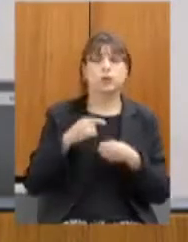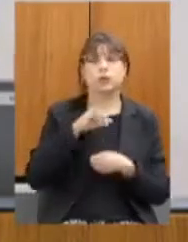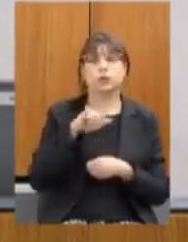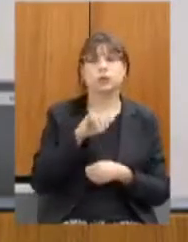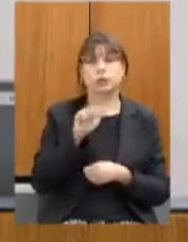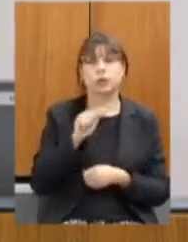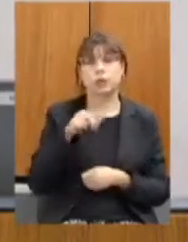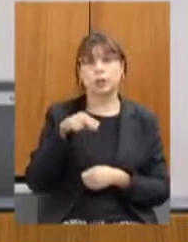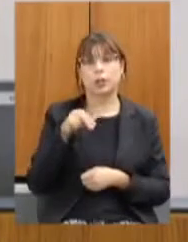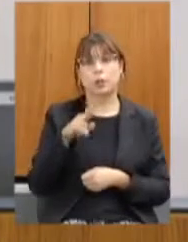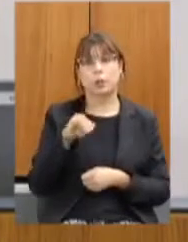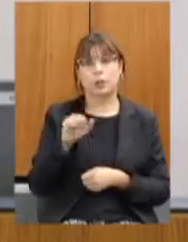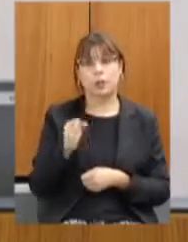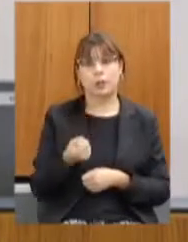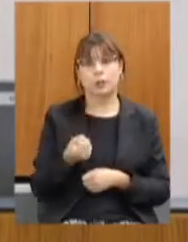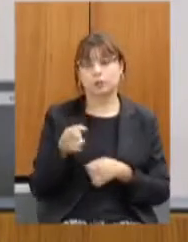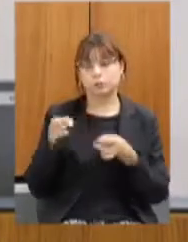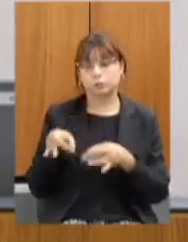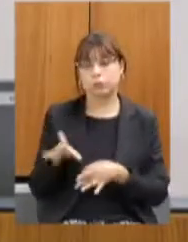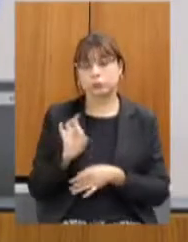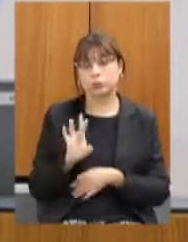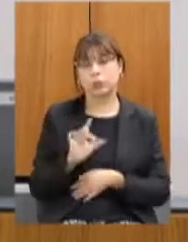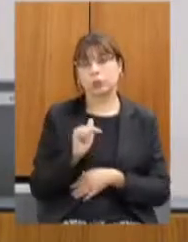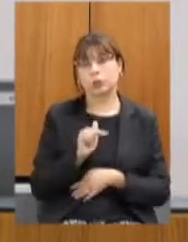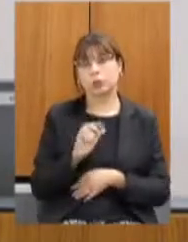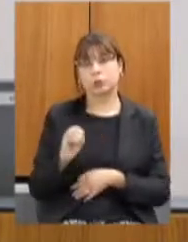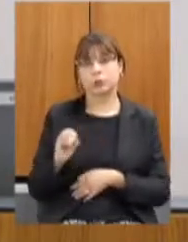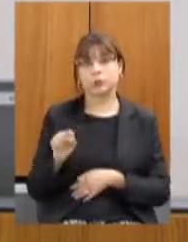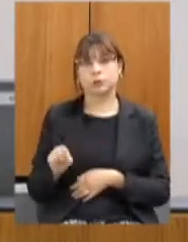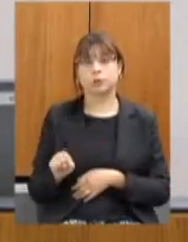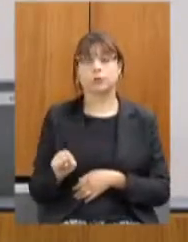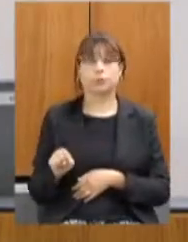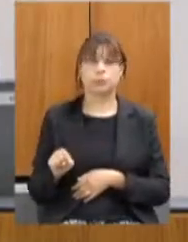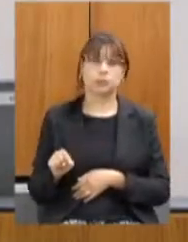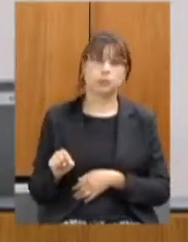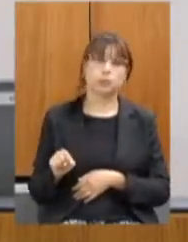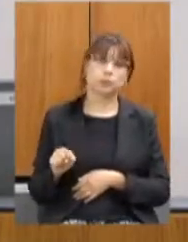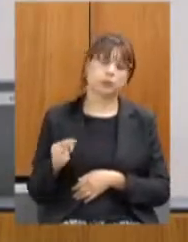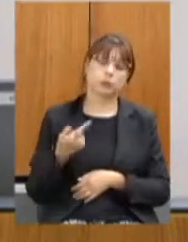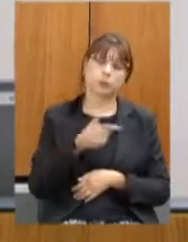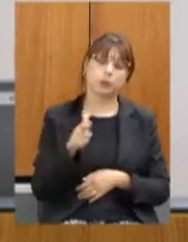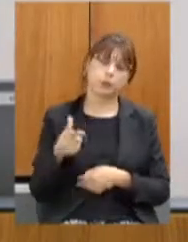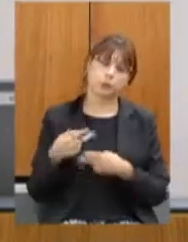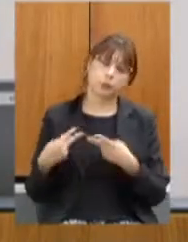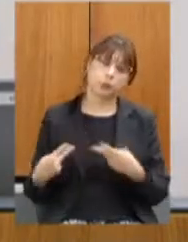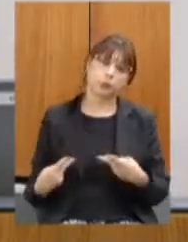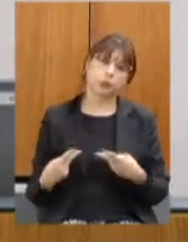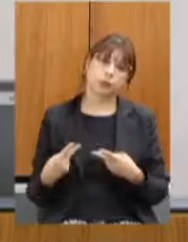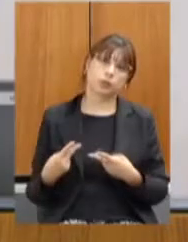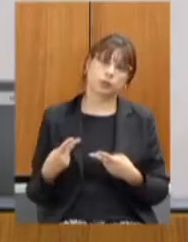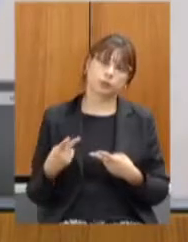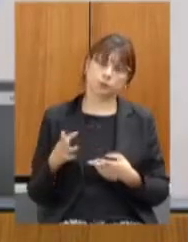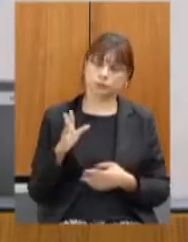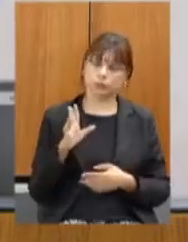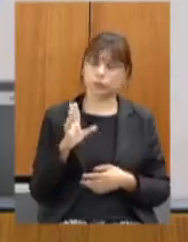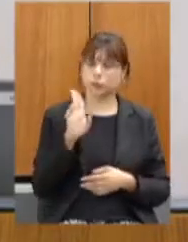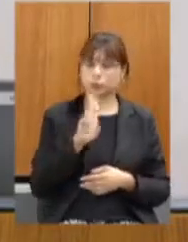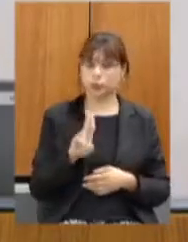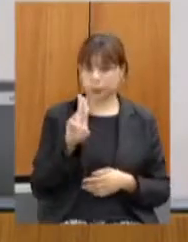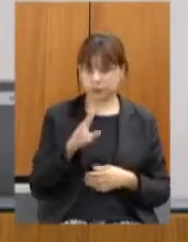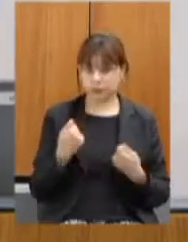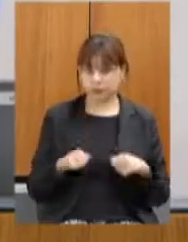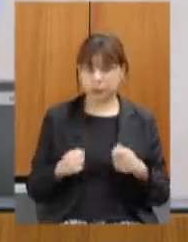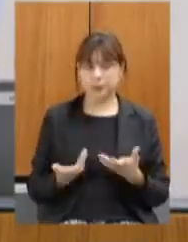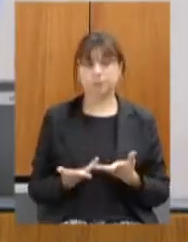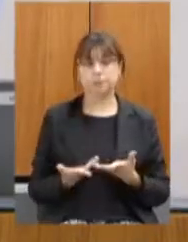testando 700.000 para aquisição de todos os demais itens de custeio de toda a universidade em